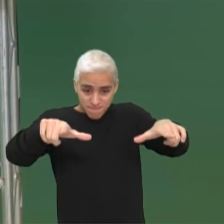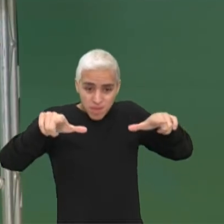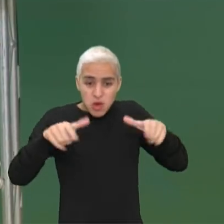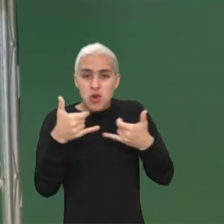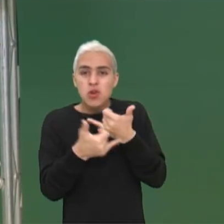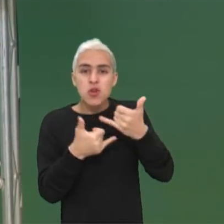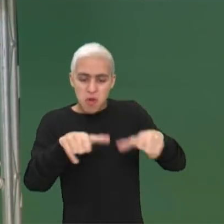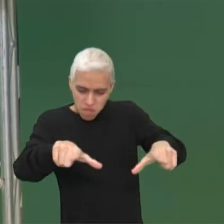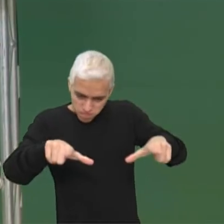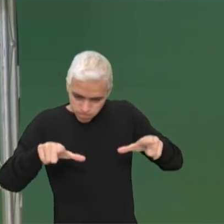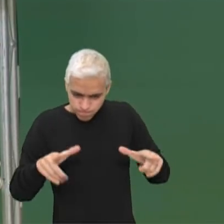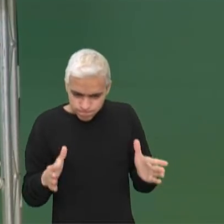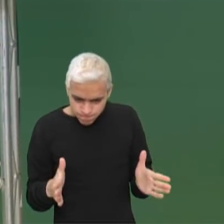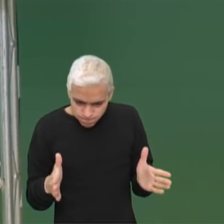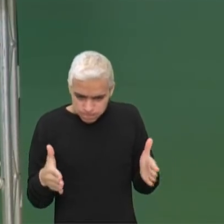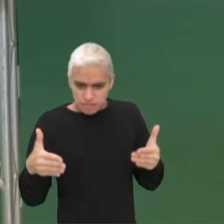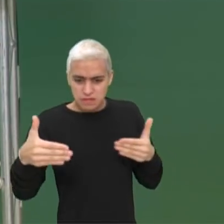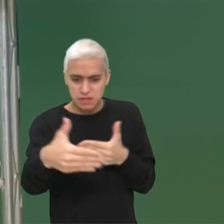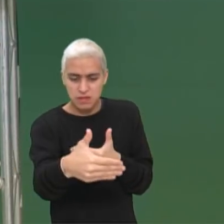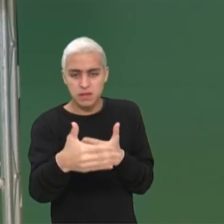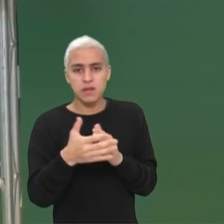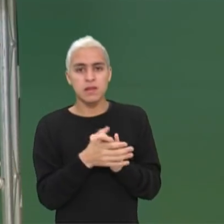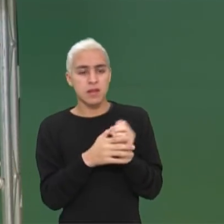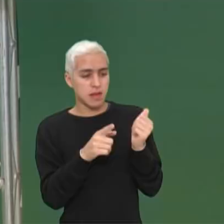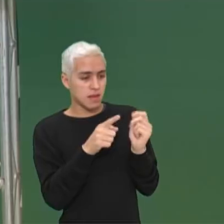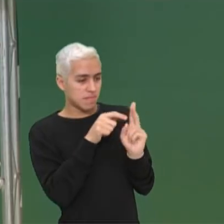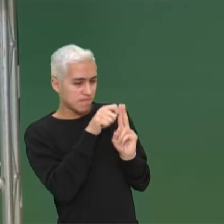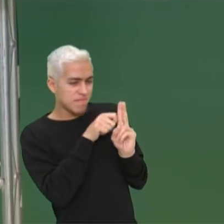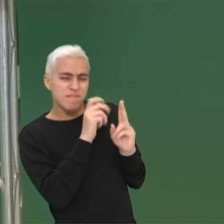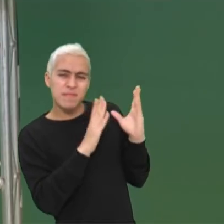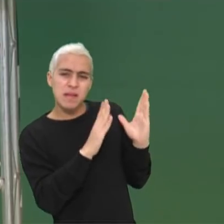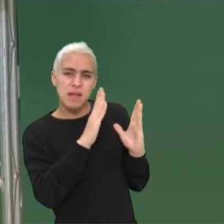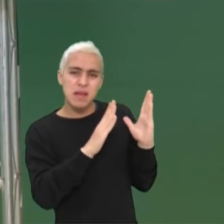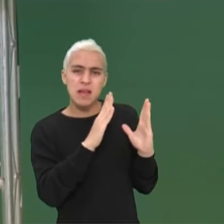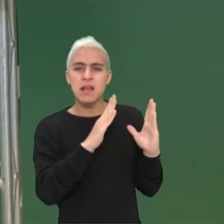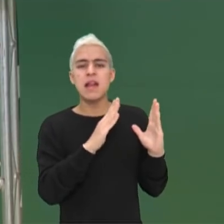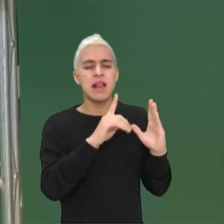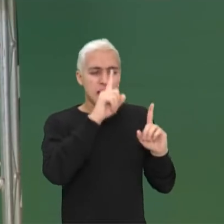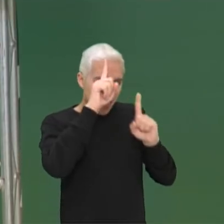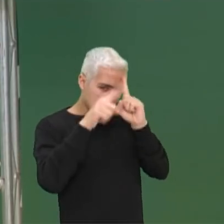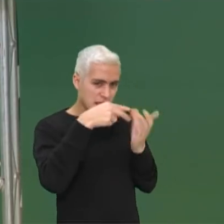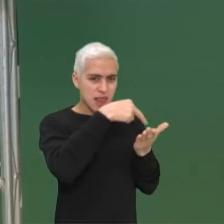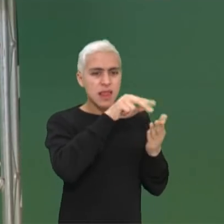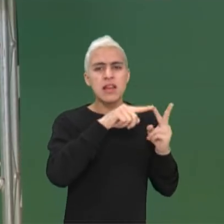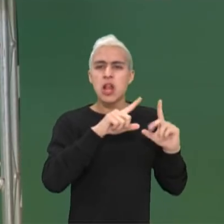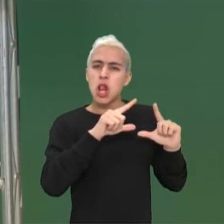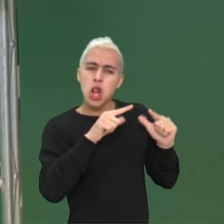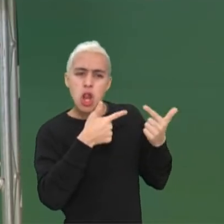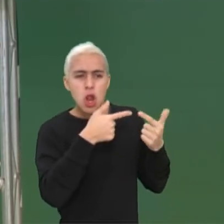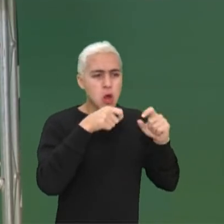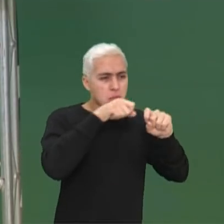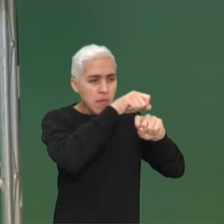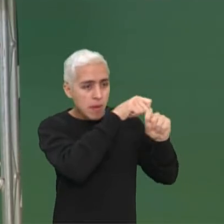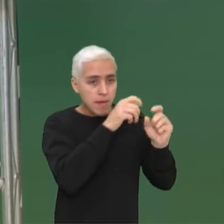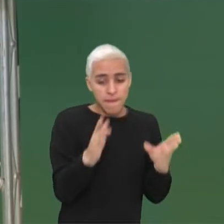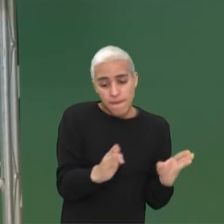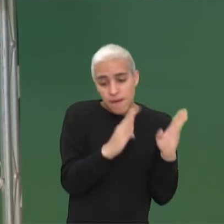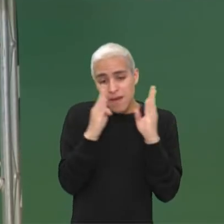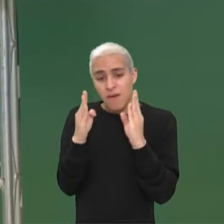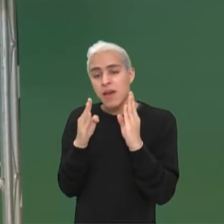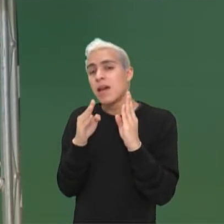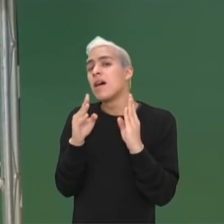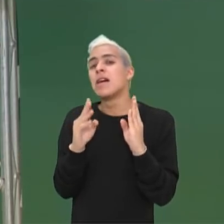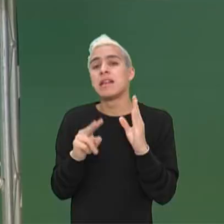vez. Então, primeiro bimestre, dança criativa e lutas. segundo bimestre, vamos começar com jogos de tabuleiro.